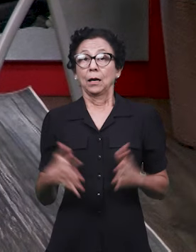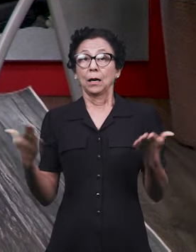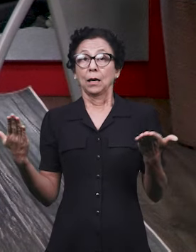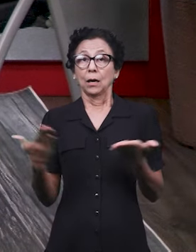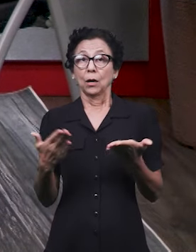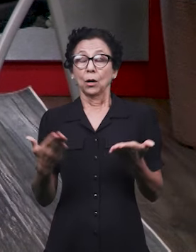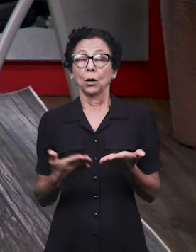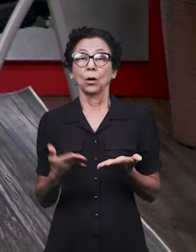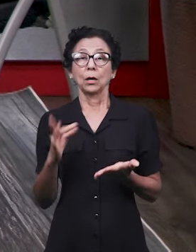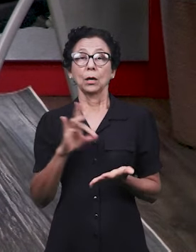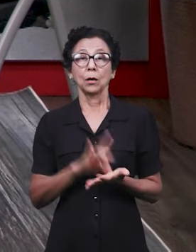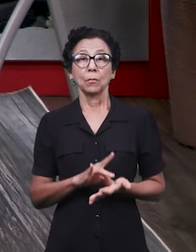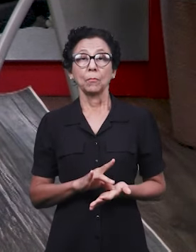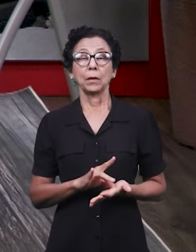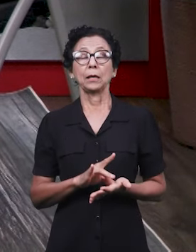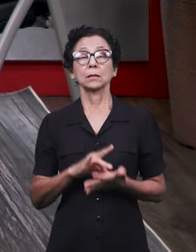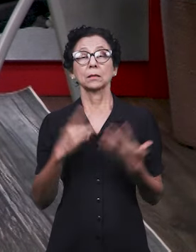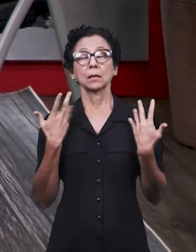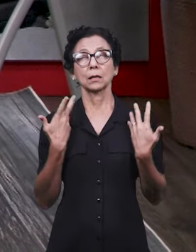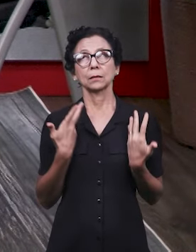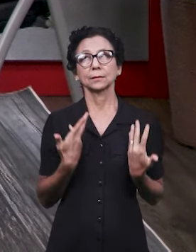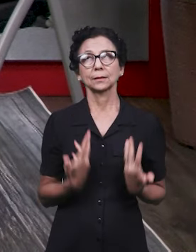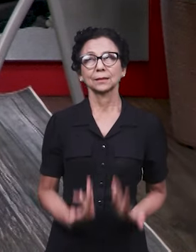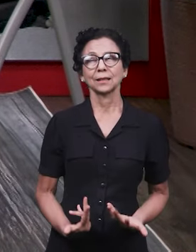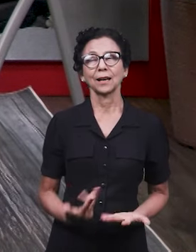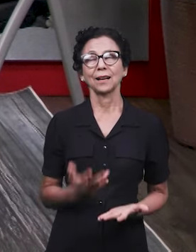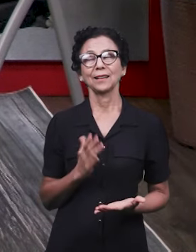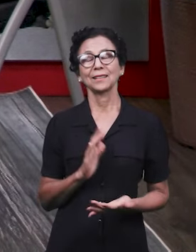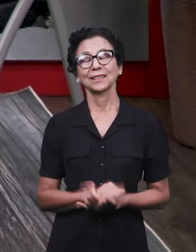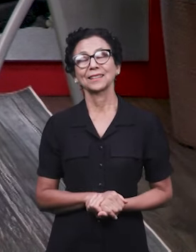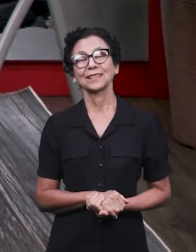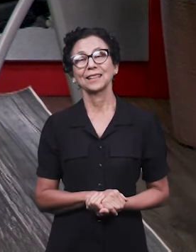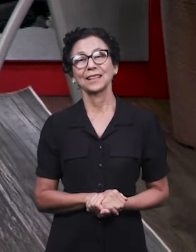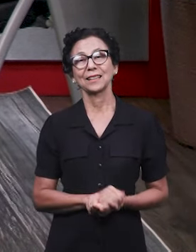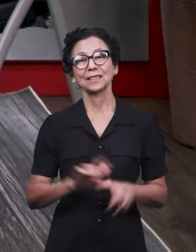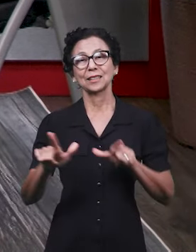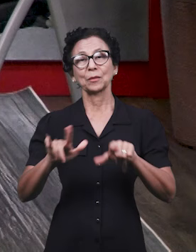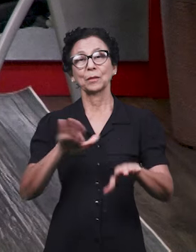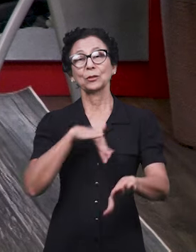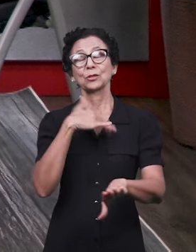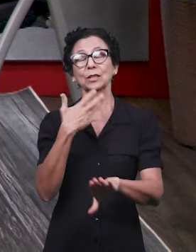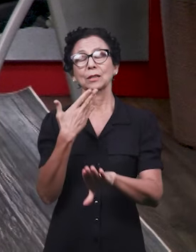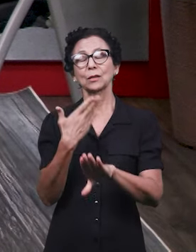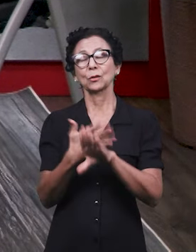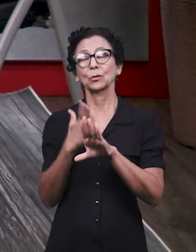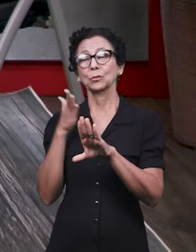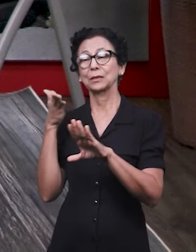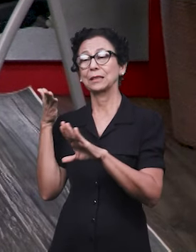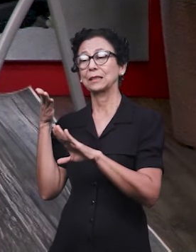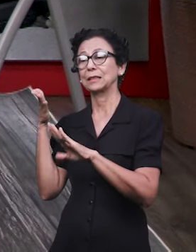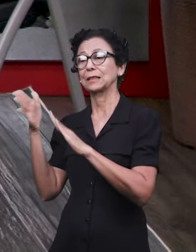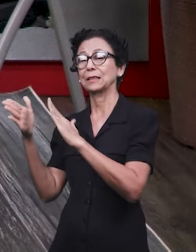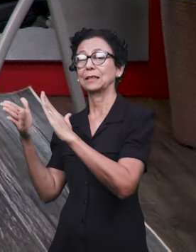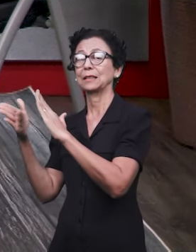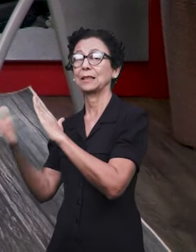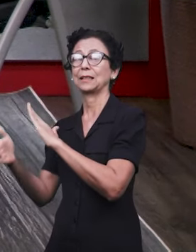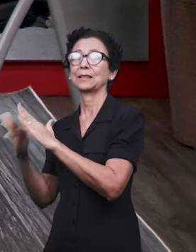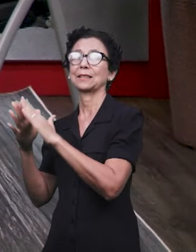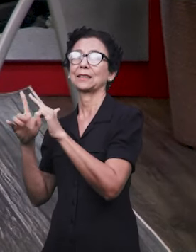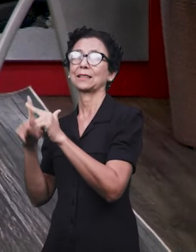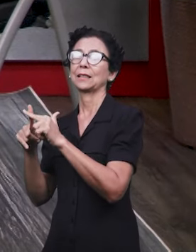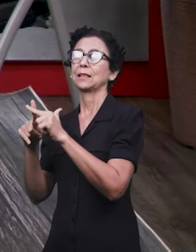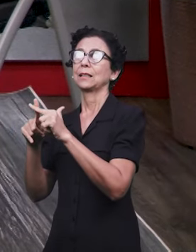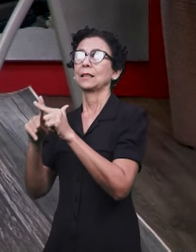tão cansados, né? E quando nós colocamos ali nosso pezinho na igreja, no momento do culto, que bênção que é, não